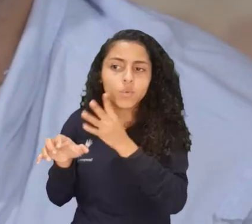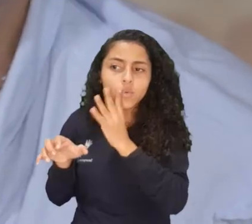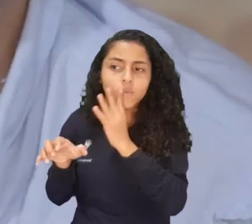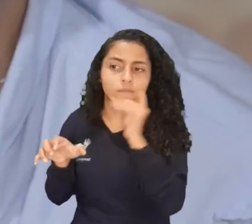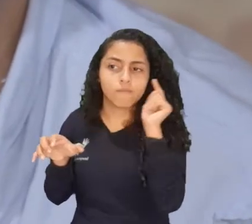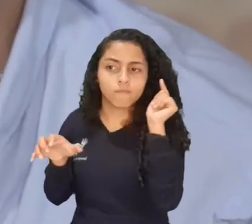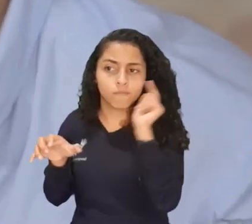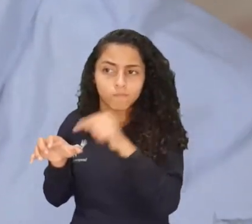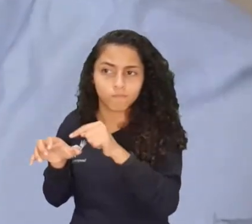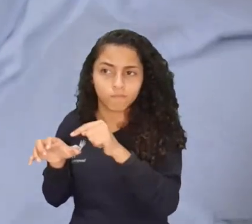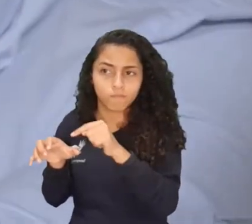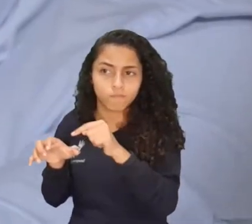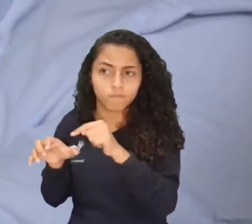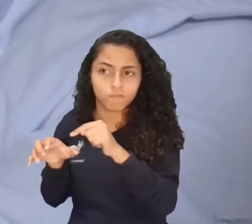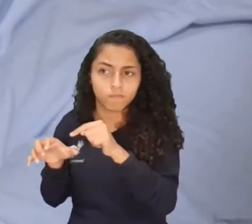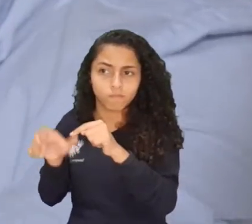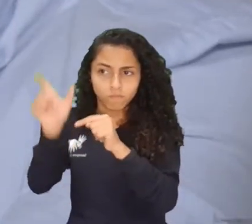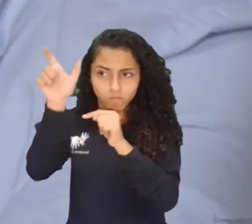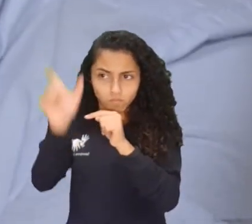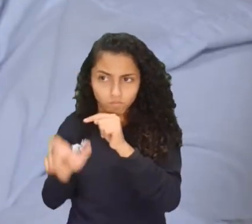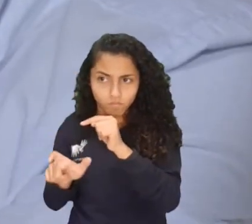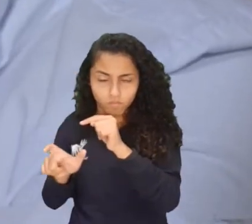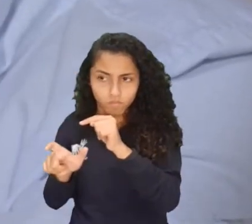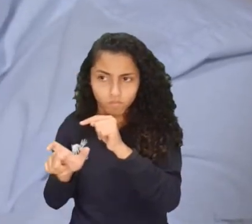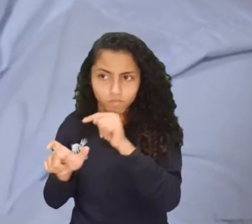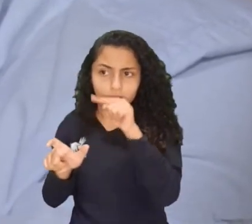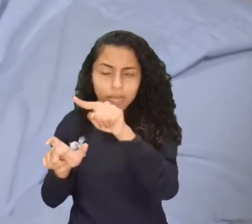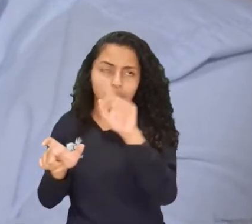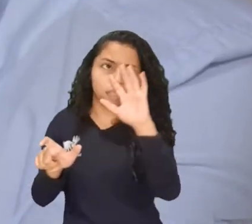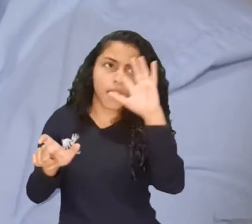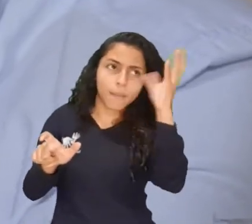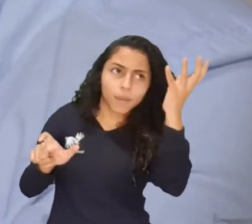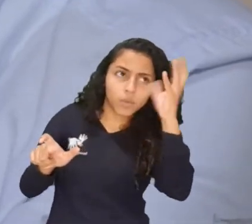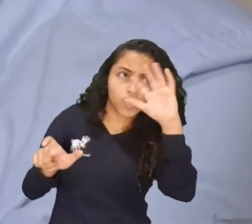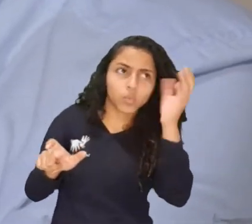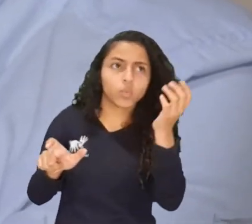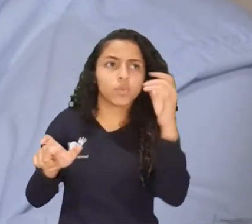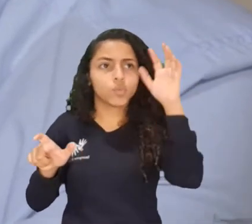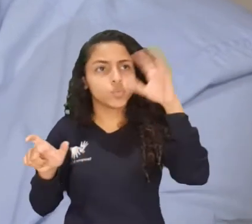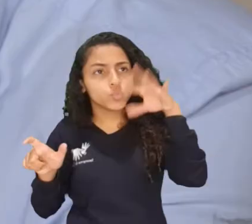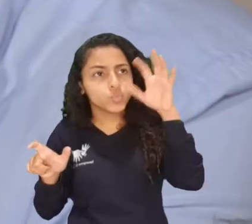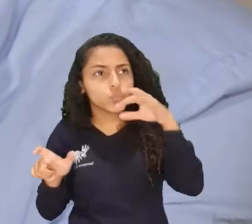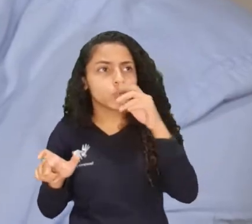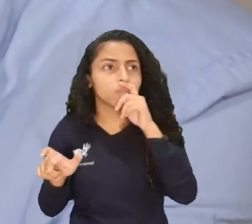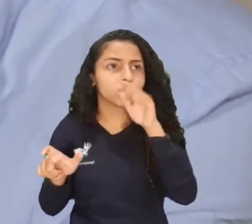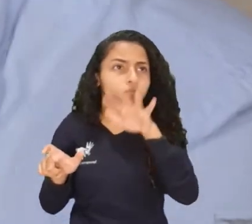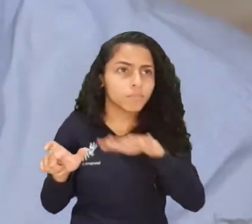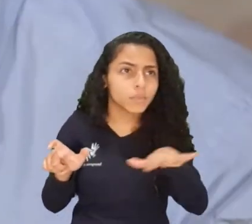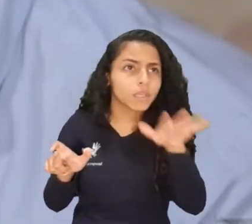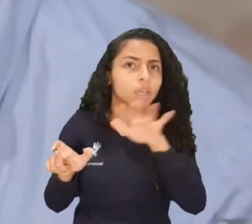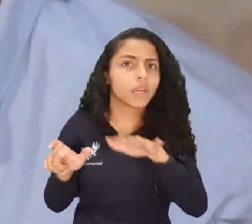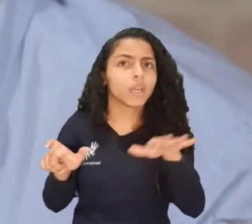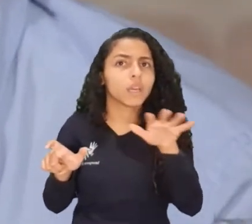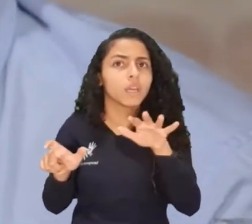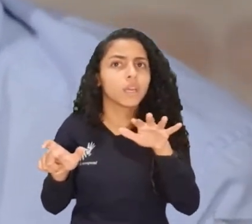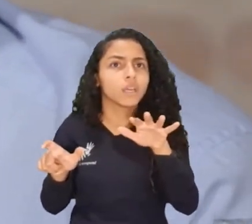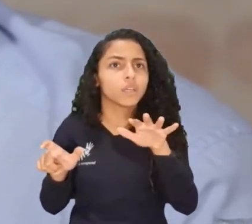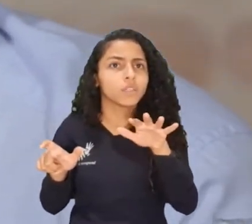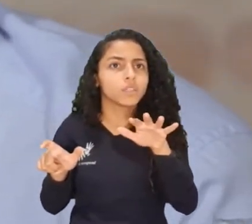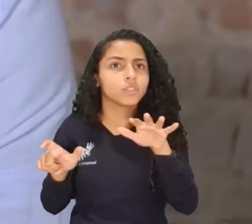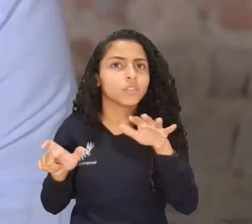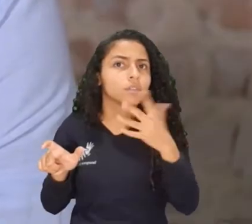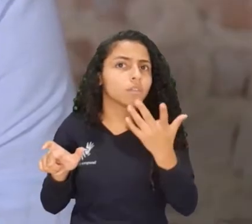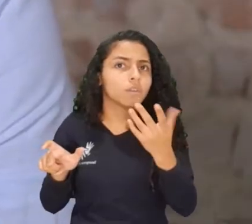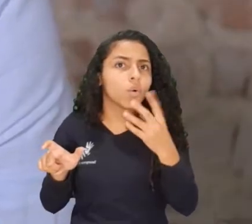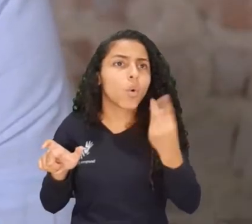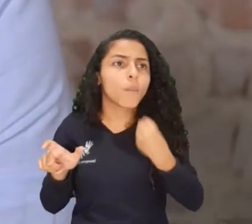dela com as características de tal temperatura, tal pluviosidade, tal ambiente e as faixas nas quais ela pode